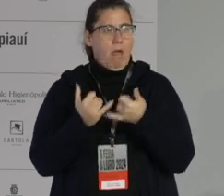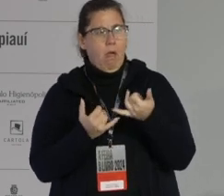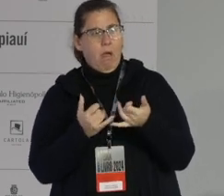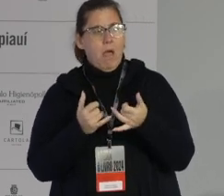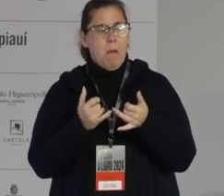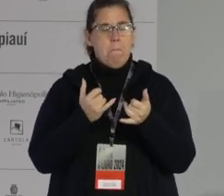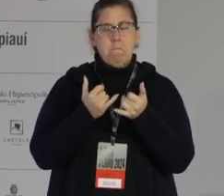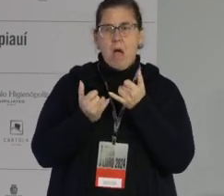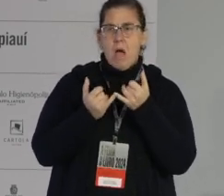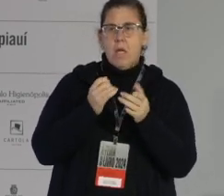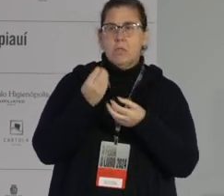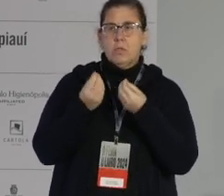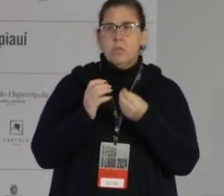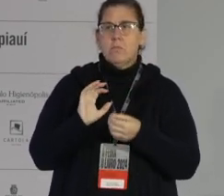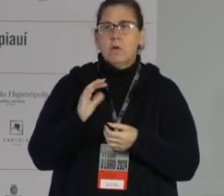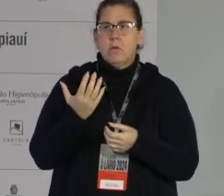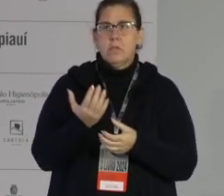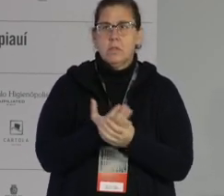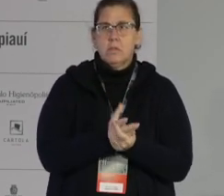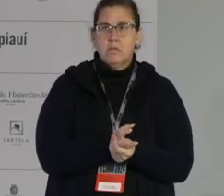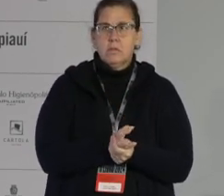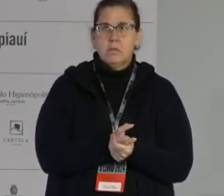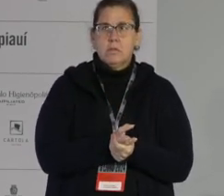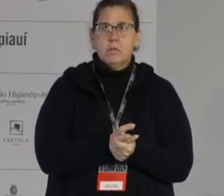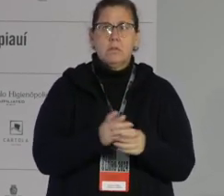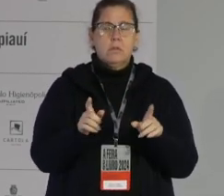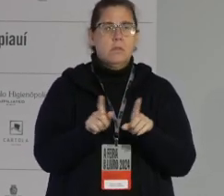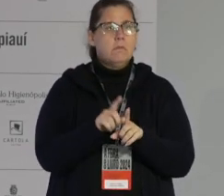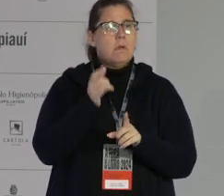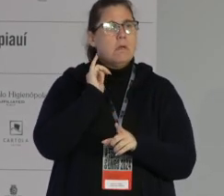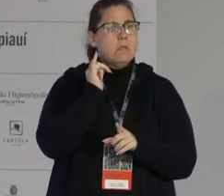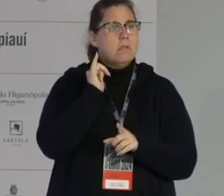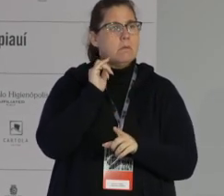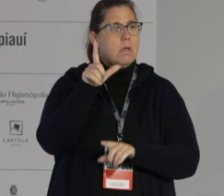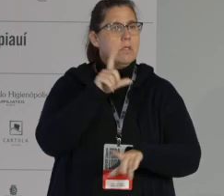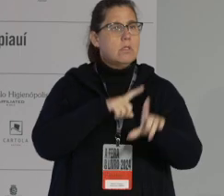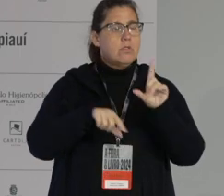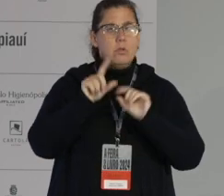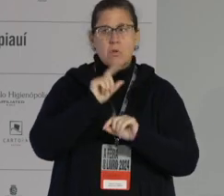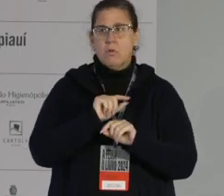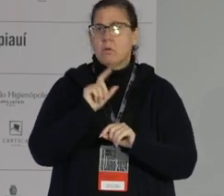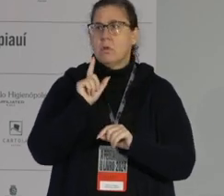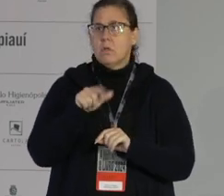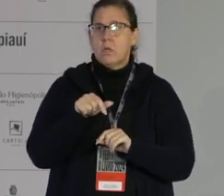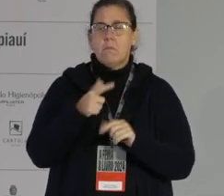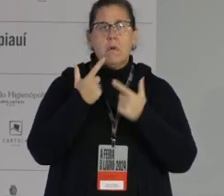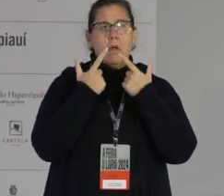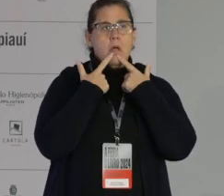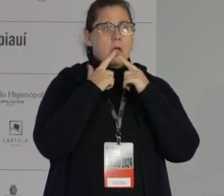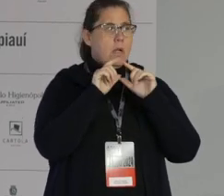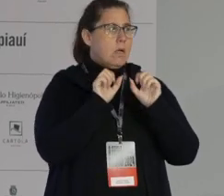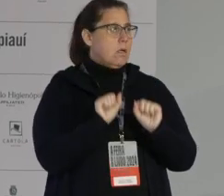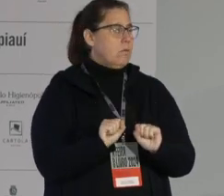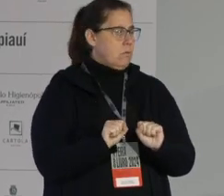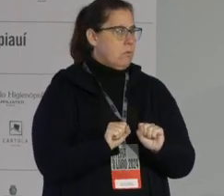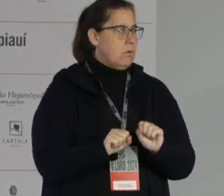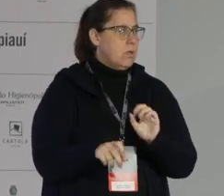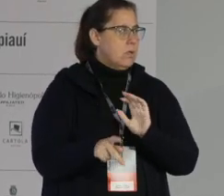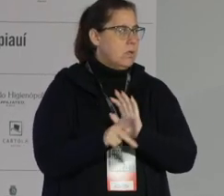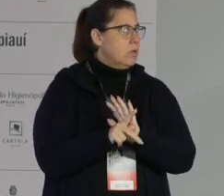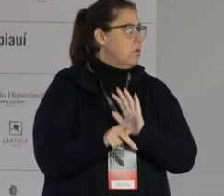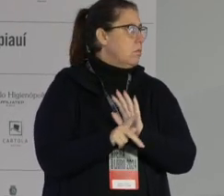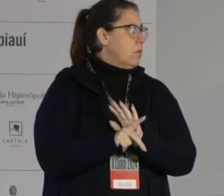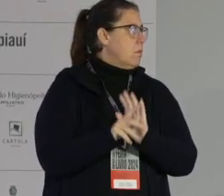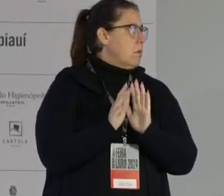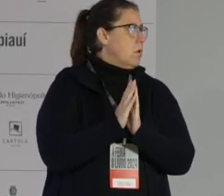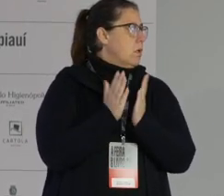que pairam sobre a gente. Eu queria te perguntar sobre essa escolha, que vira meio uma linguagem própria do seu livro,